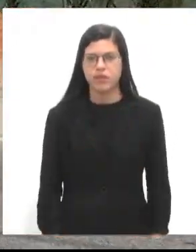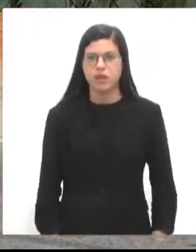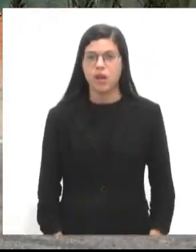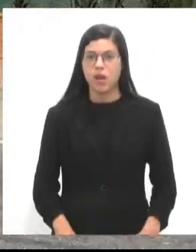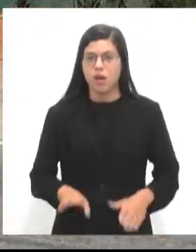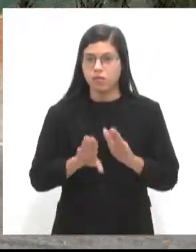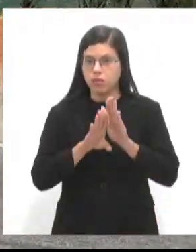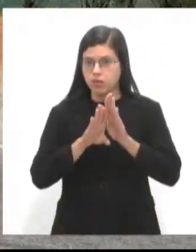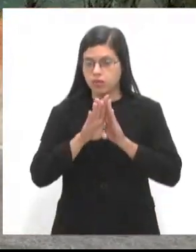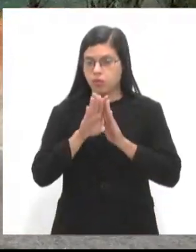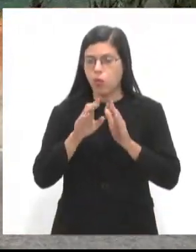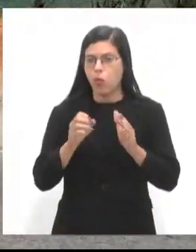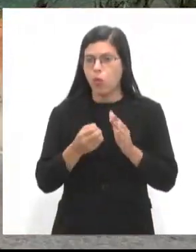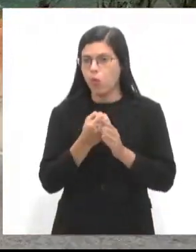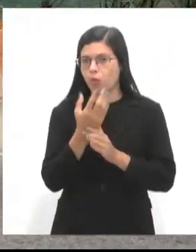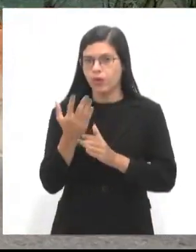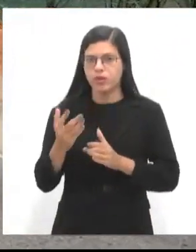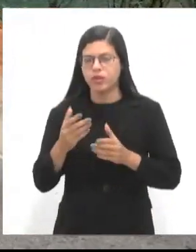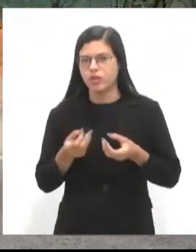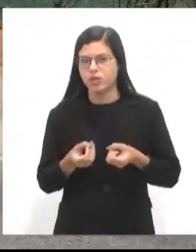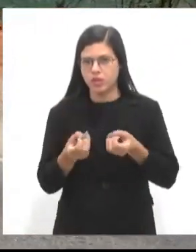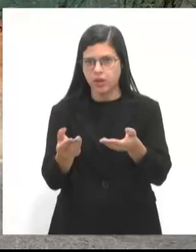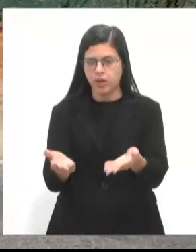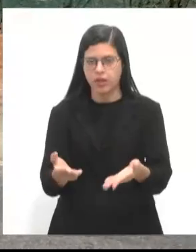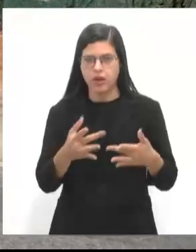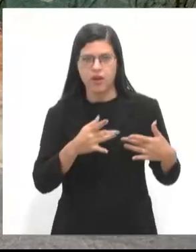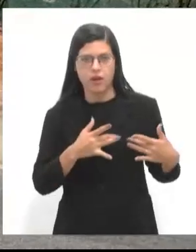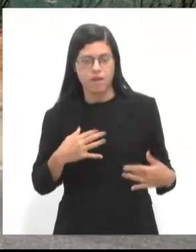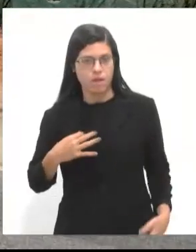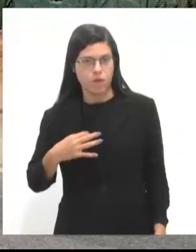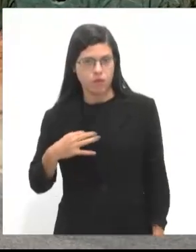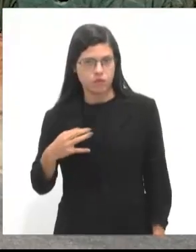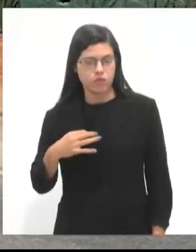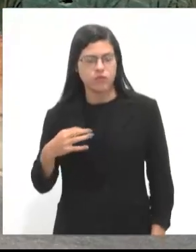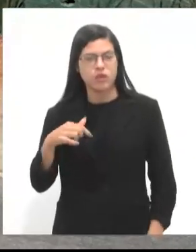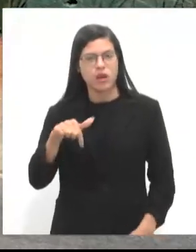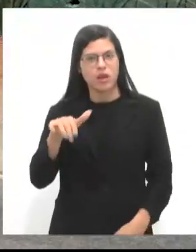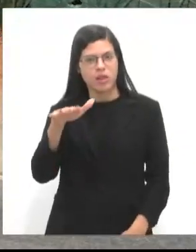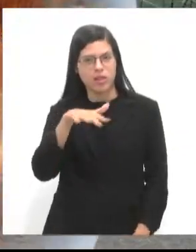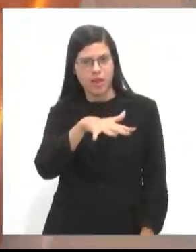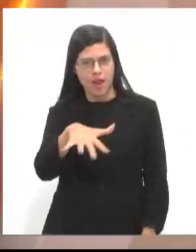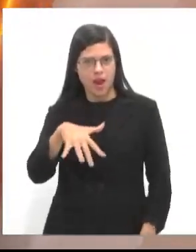Cresce o número de pontos de entrega voluntária de coleta seletiva na região serrana.